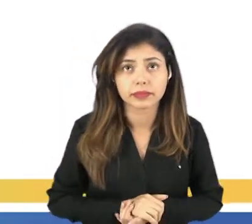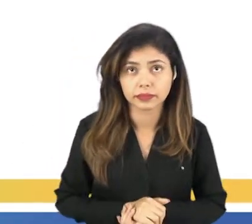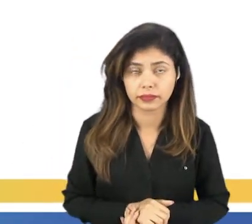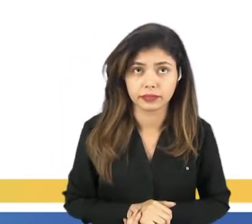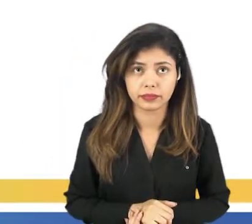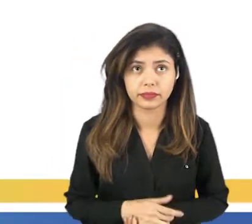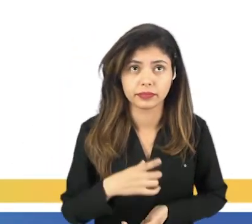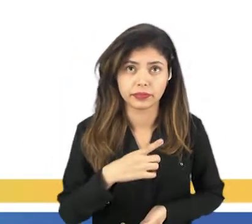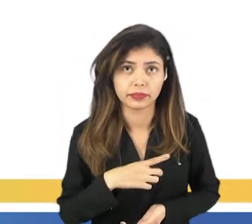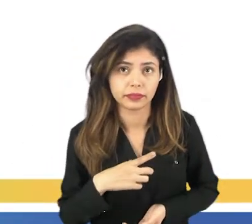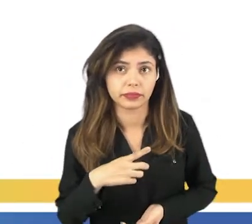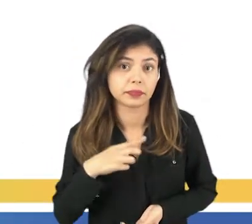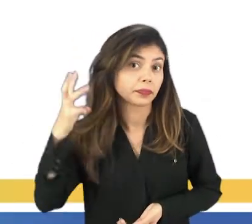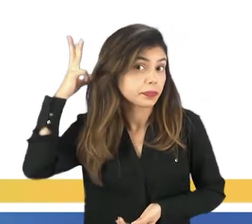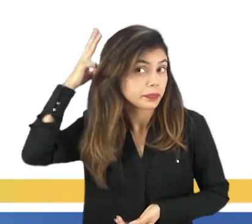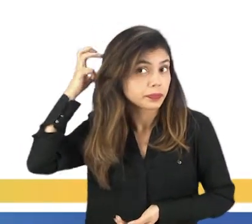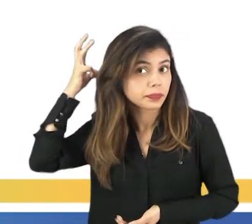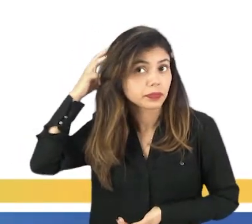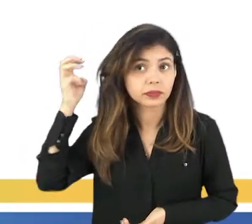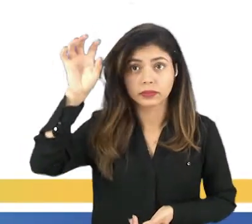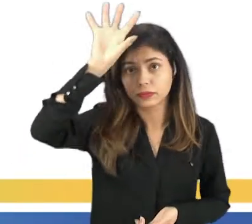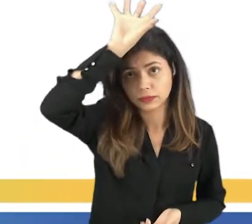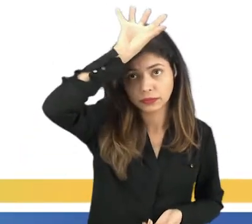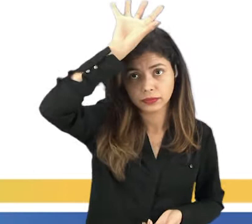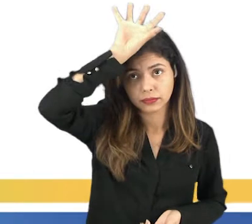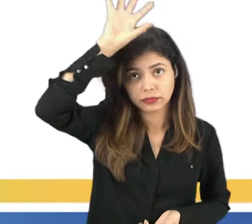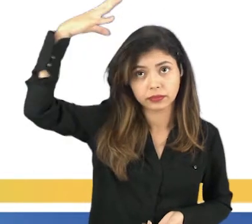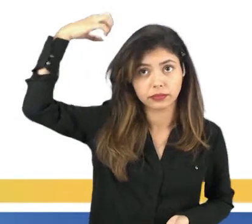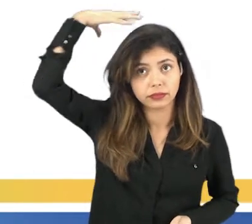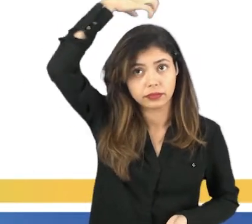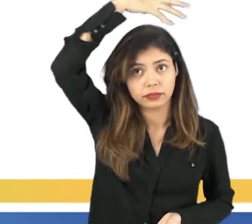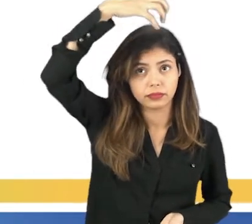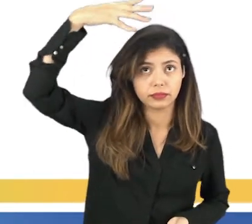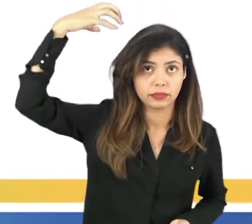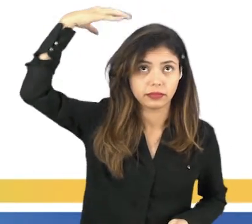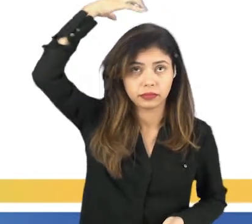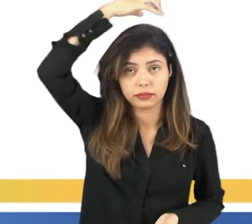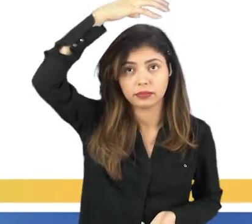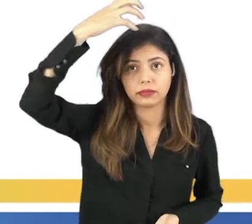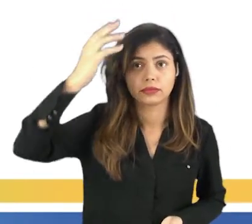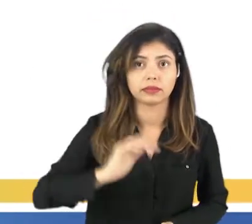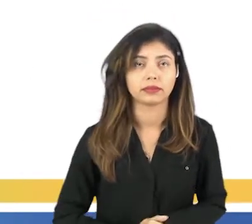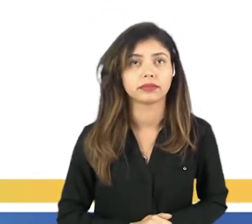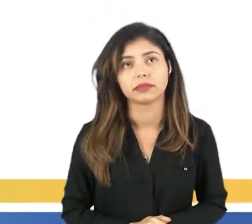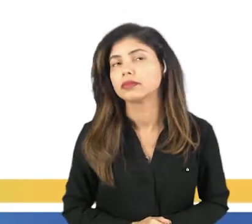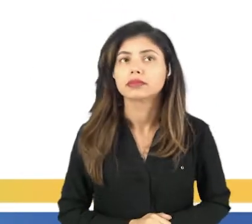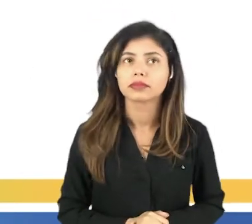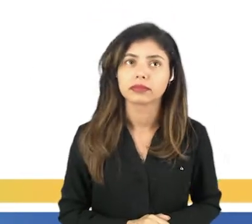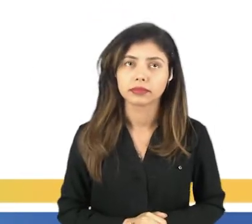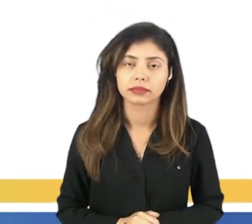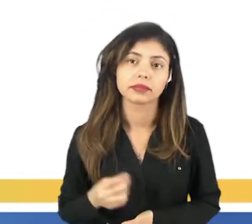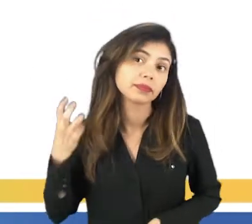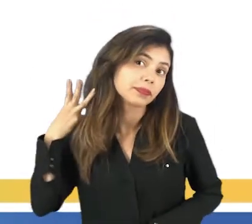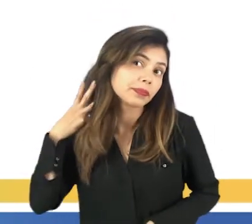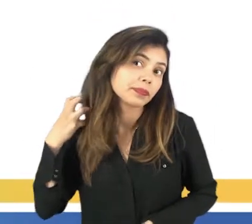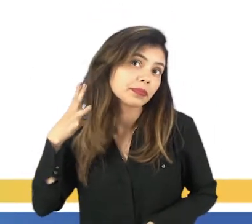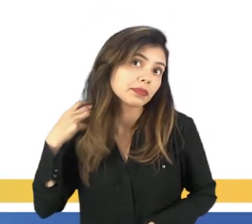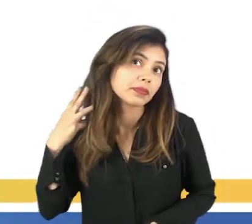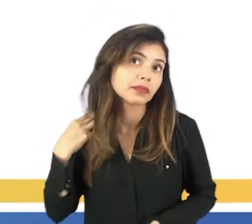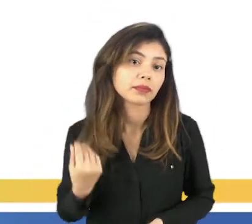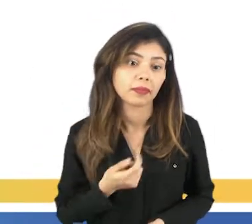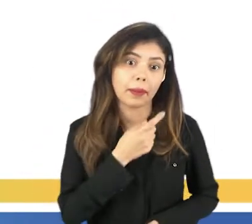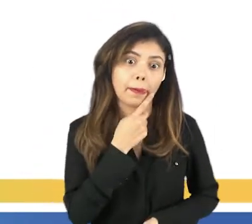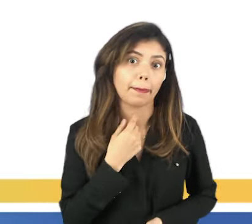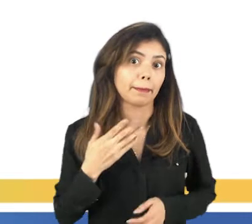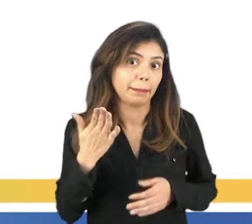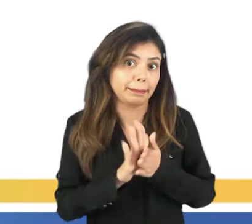lembro. Temos a Mônica, o Cebolinha, o Cascão, né, que não gosta de tomar banho, e a Magali, que está aí com a língua de